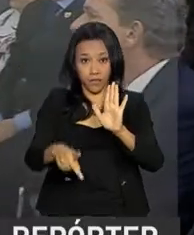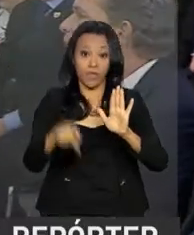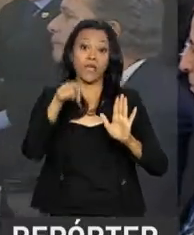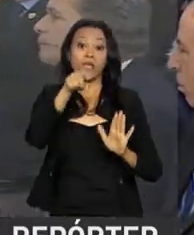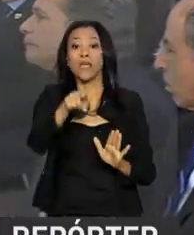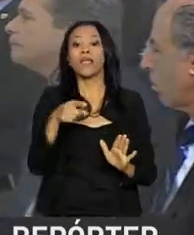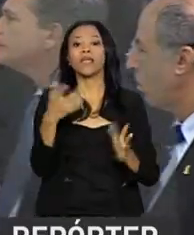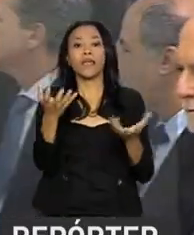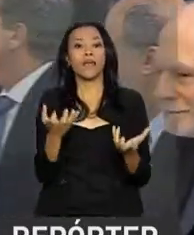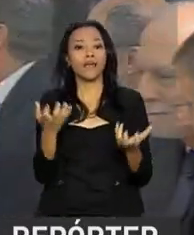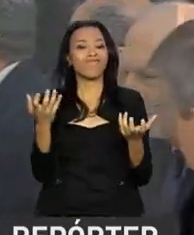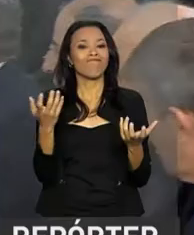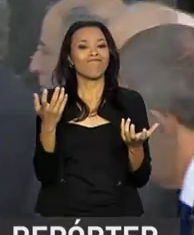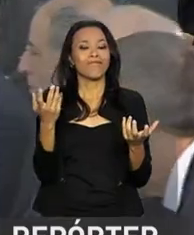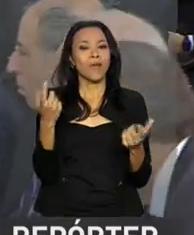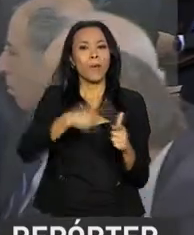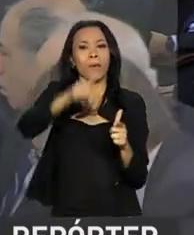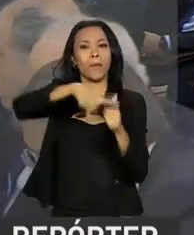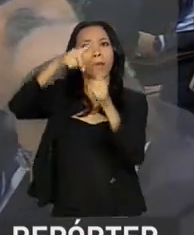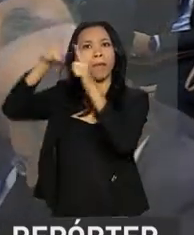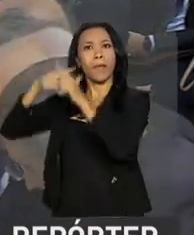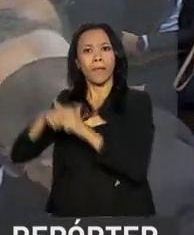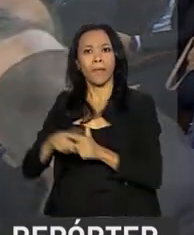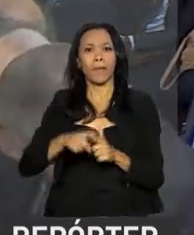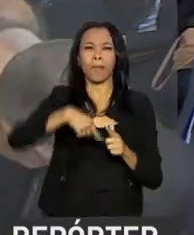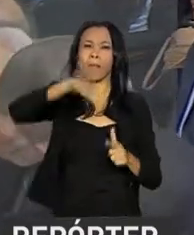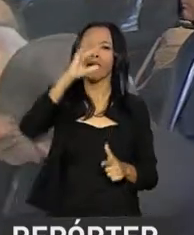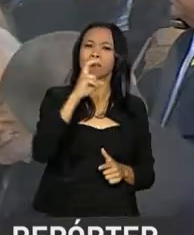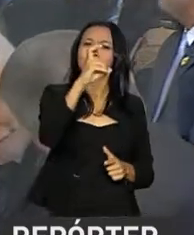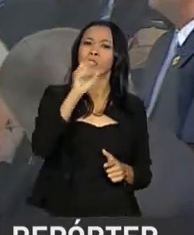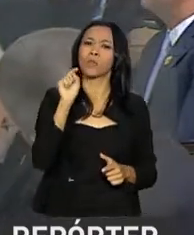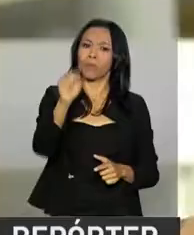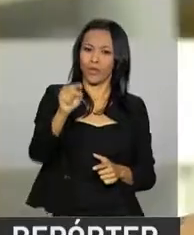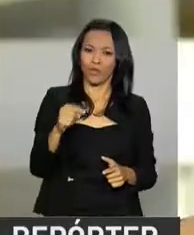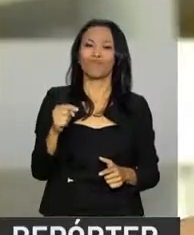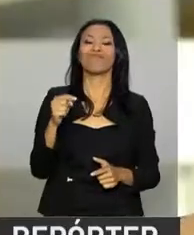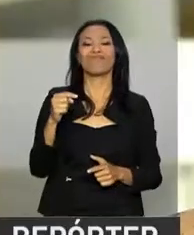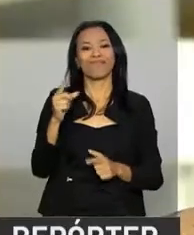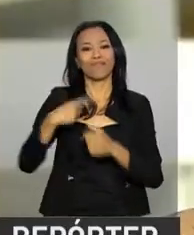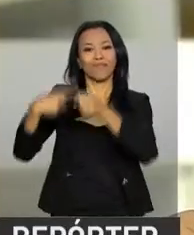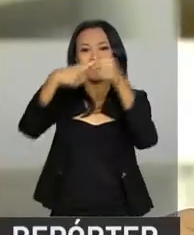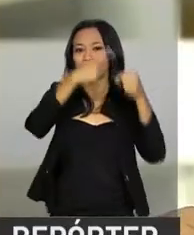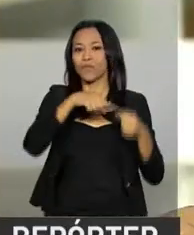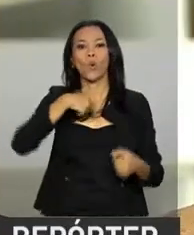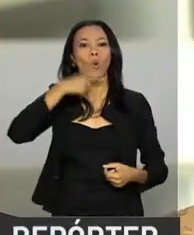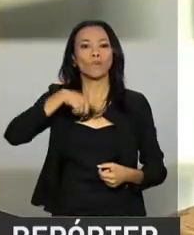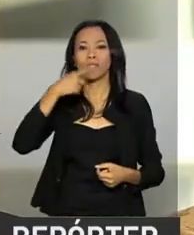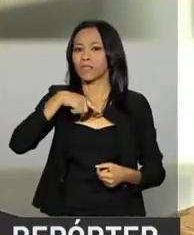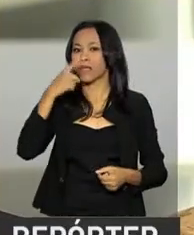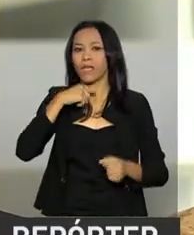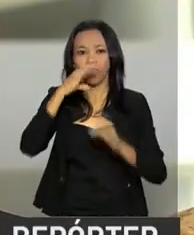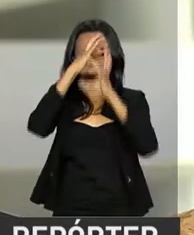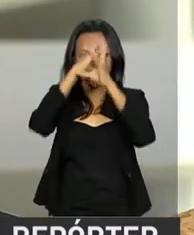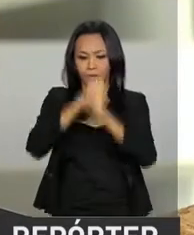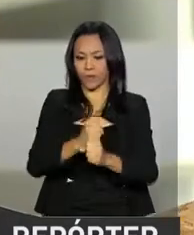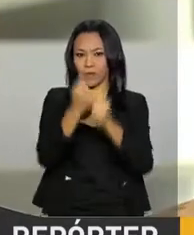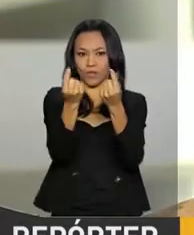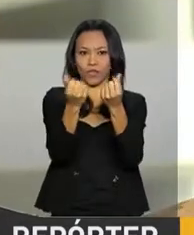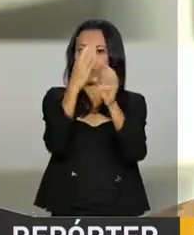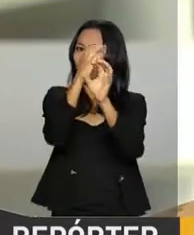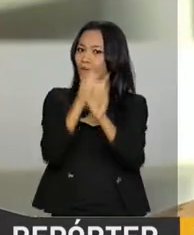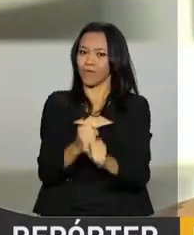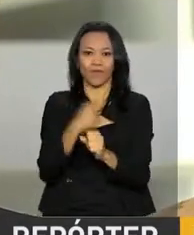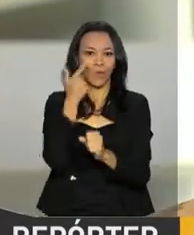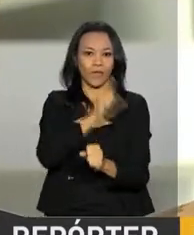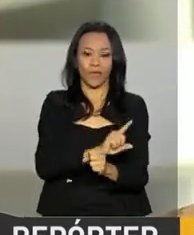problema comum a maior parte dos mais de 5 mil municípios nós estamos sofrendo muito não só quanto o município de comodoro mas